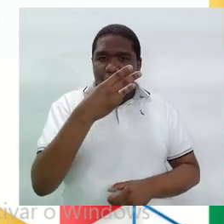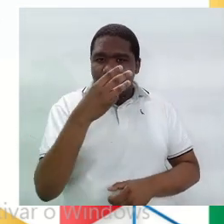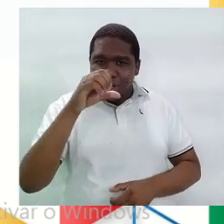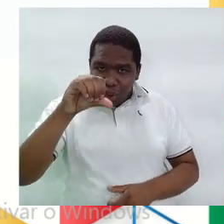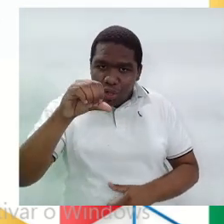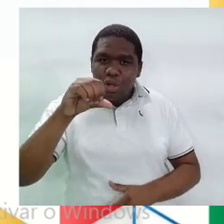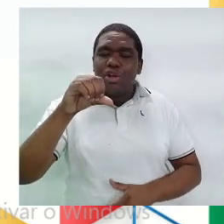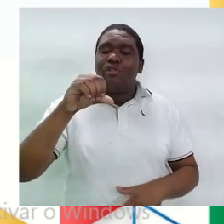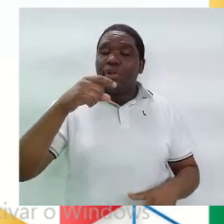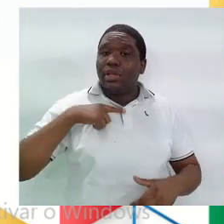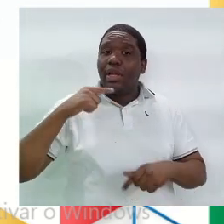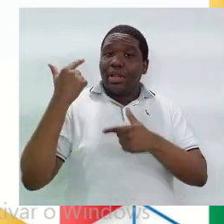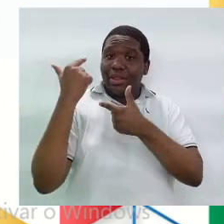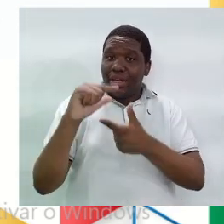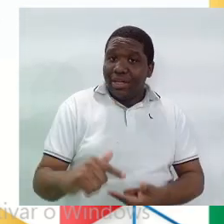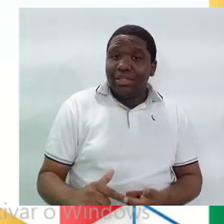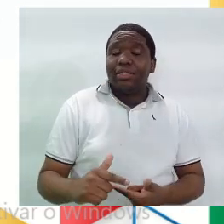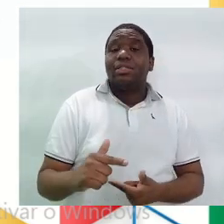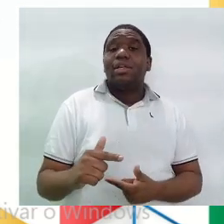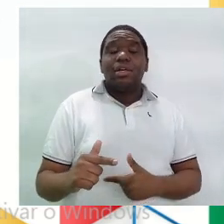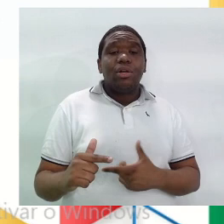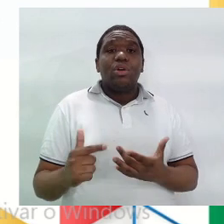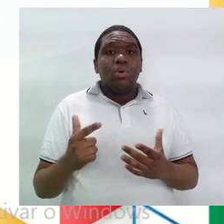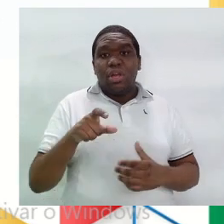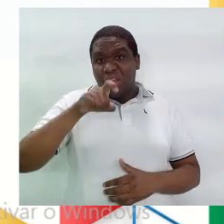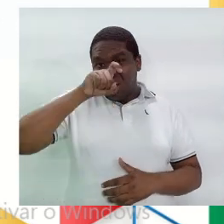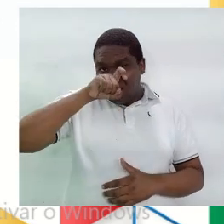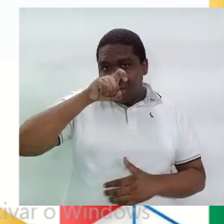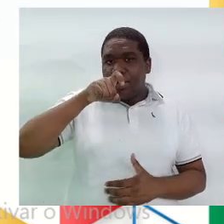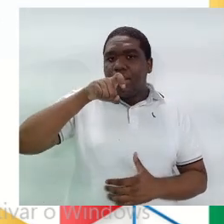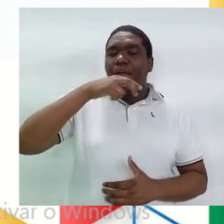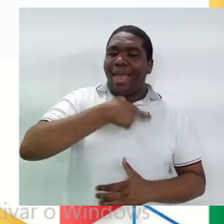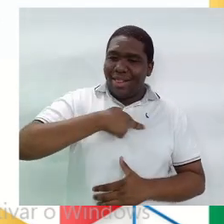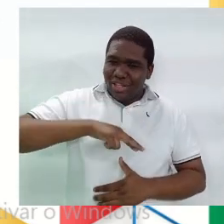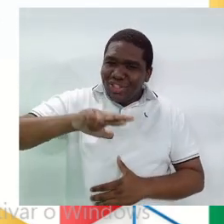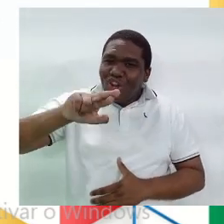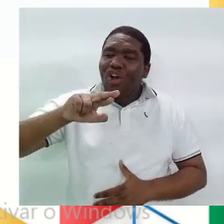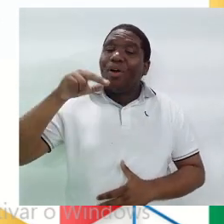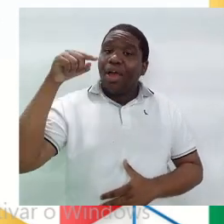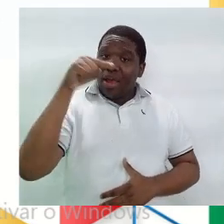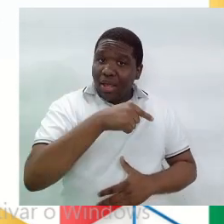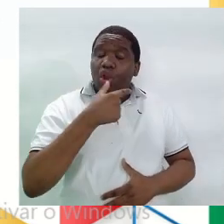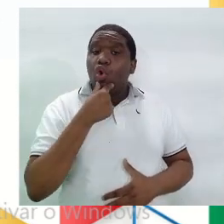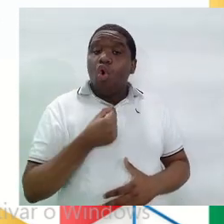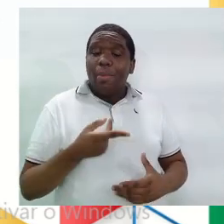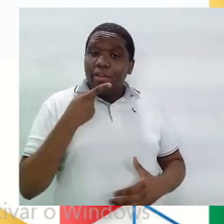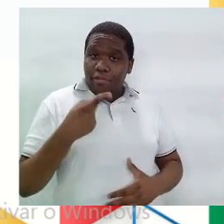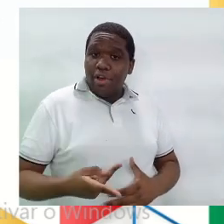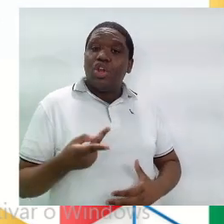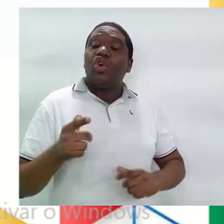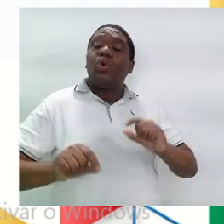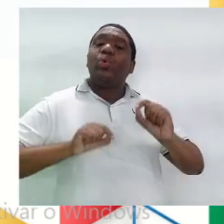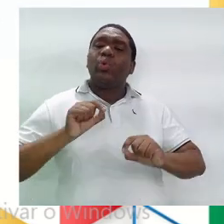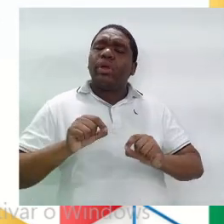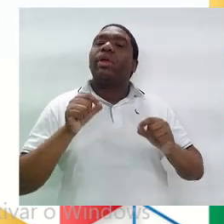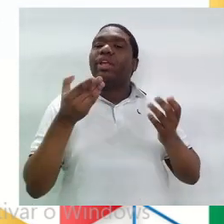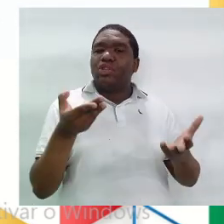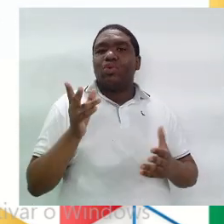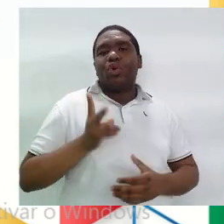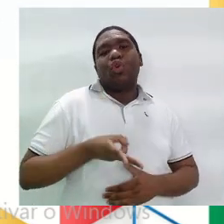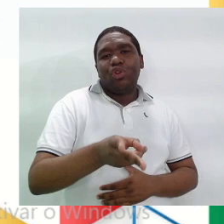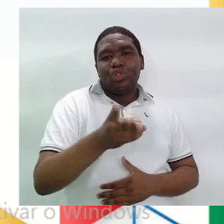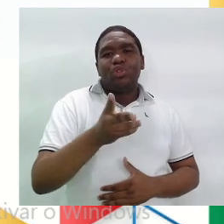1939 numa tradição de bruxaria religiosa que ele afirmara ser uma